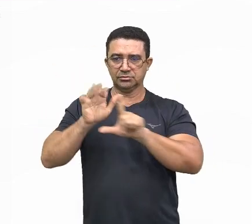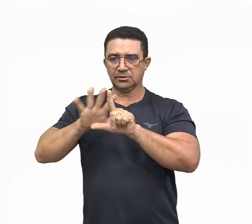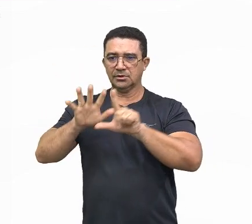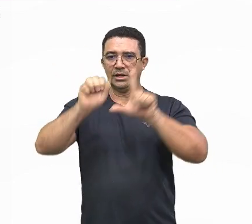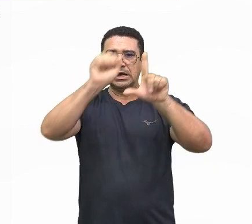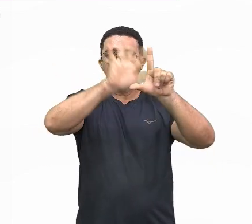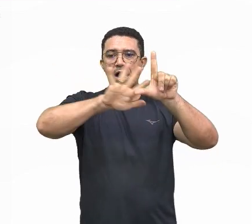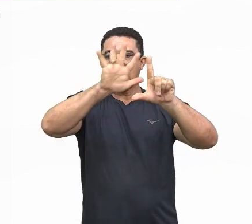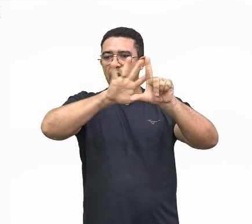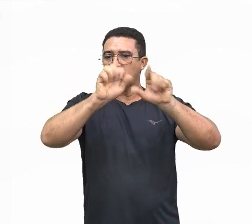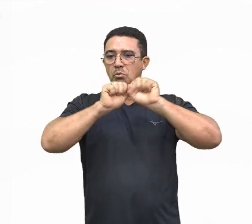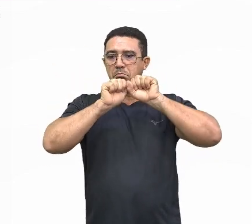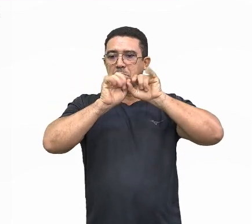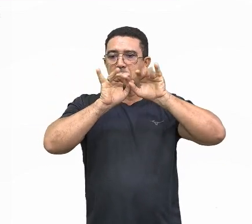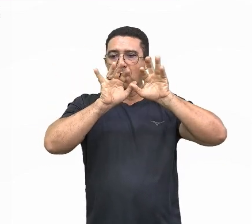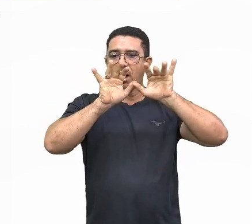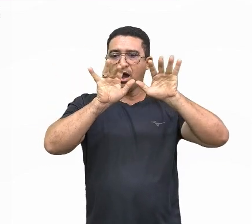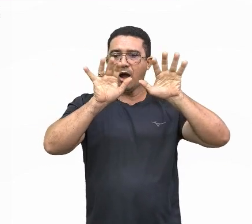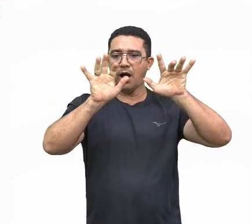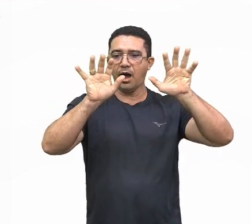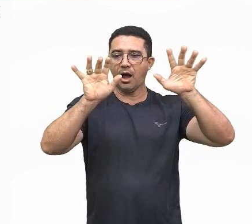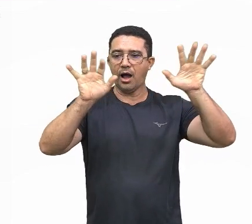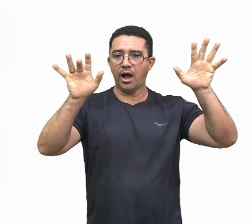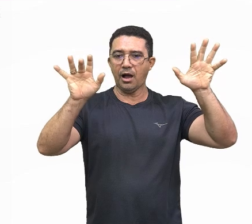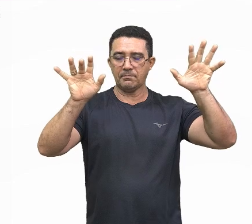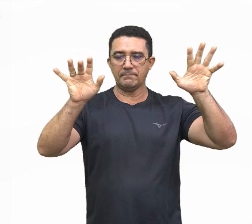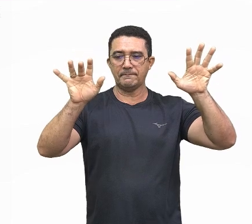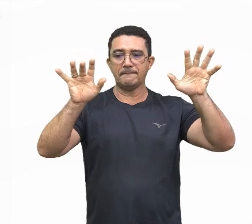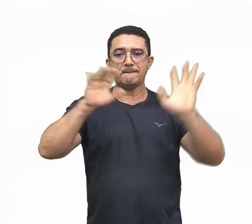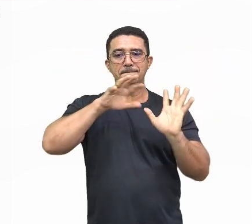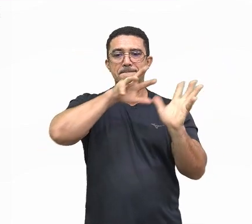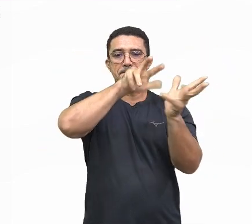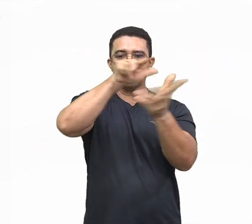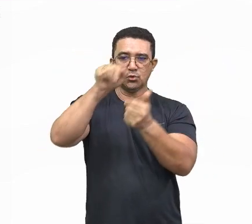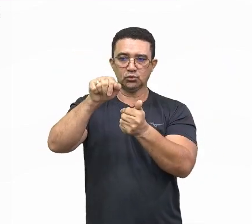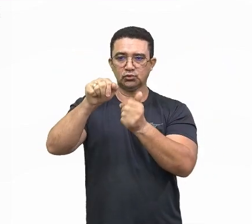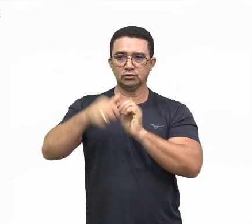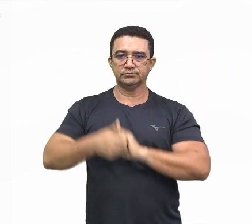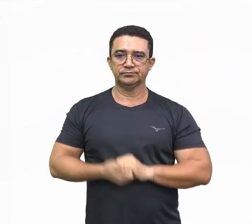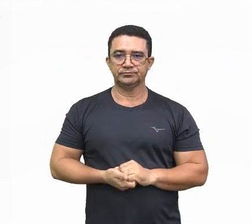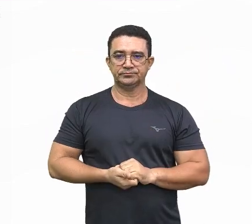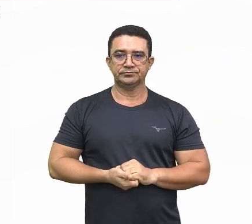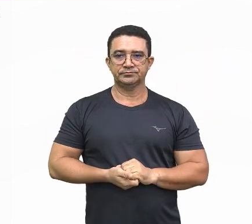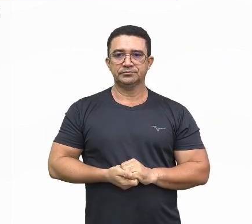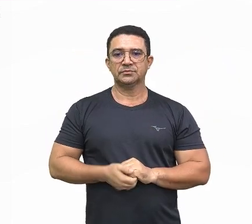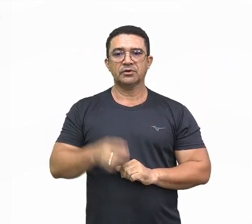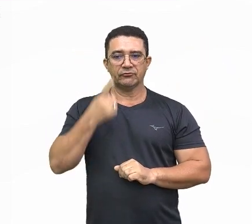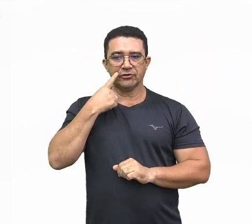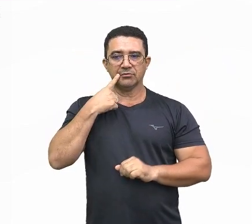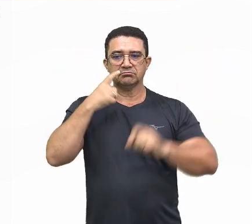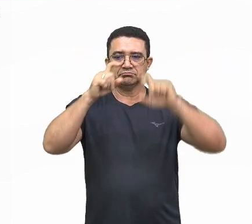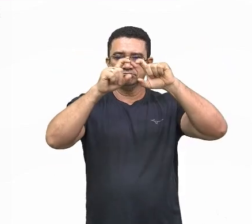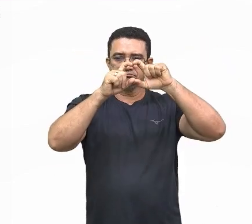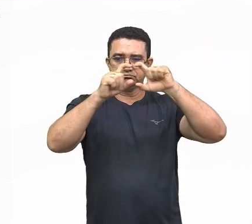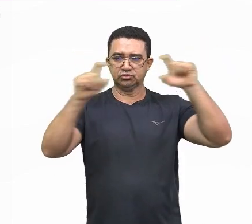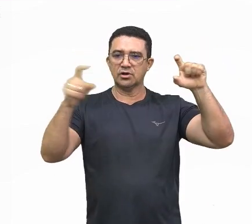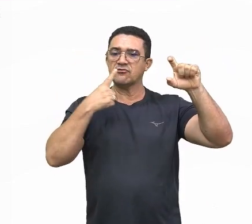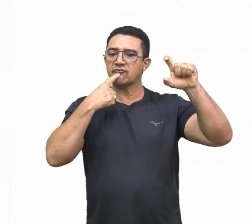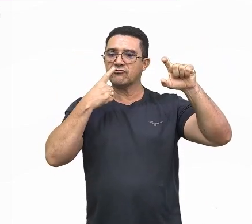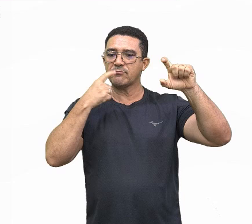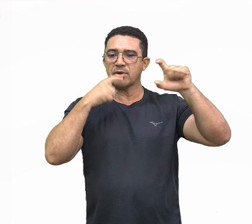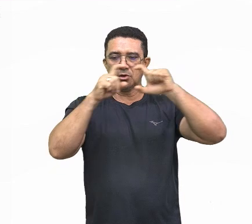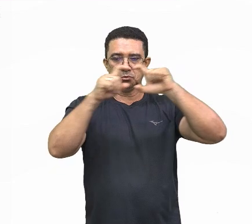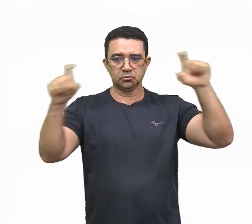distribuído aí no planeta, não é? Veja que nessa linha do Equador, aí nessa faixa equatorial, o calor ele é bem